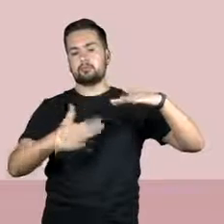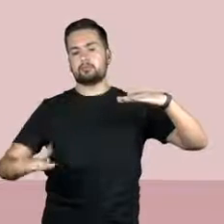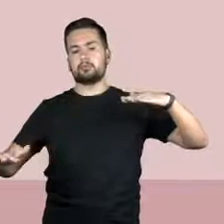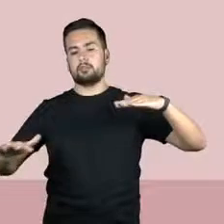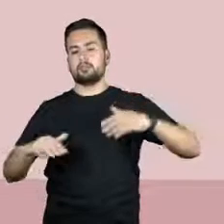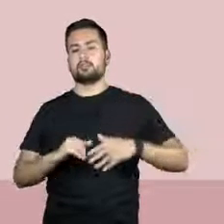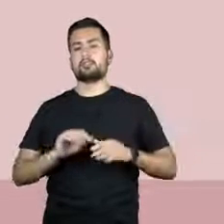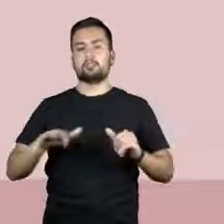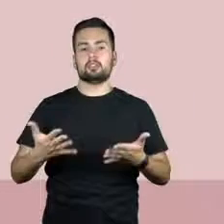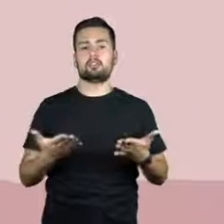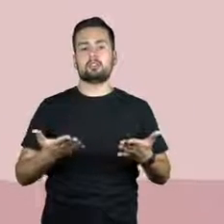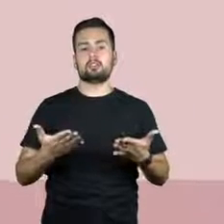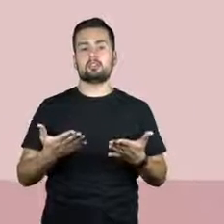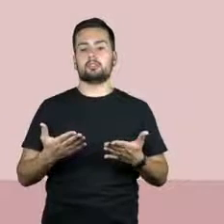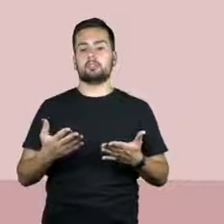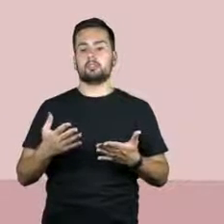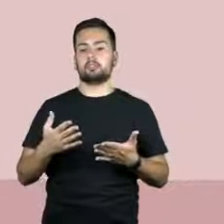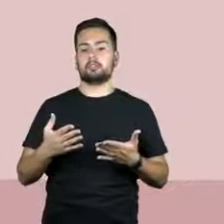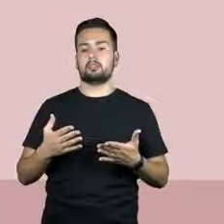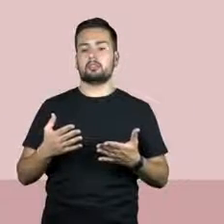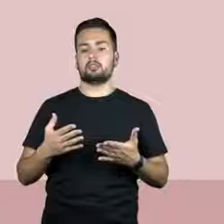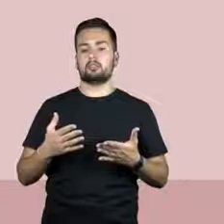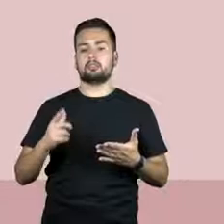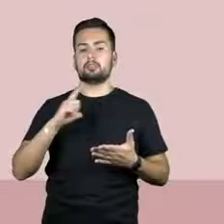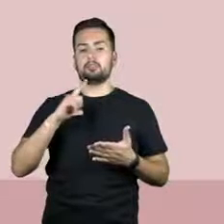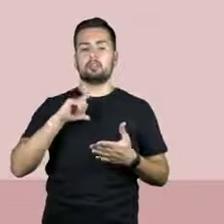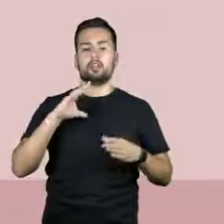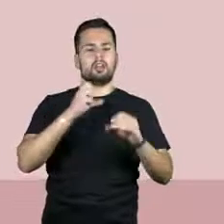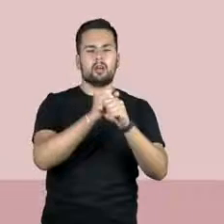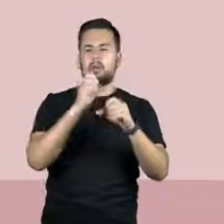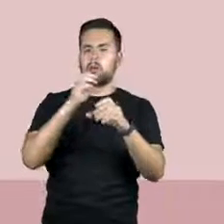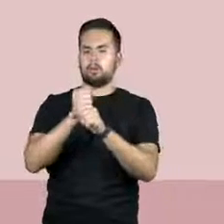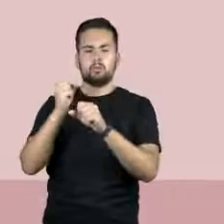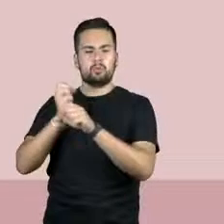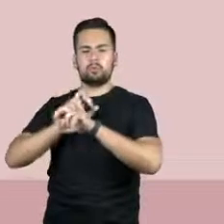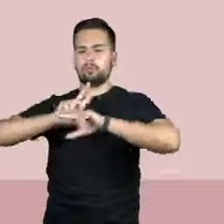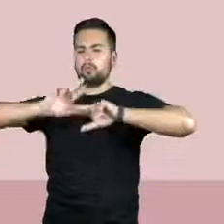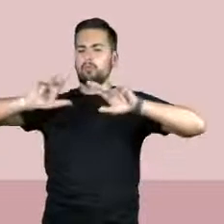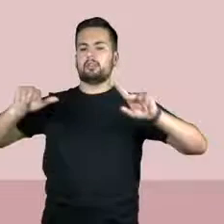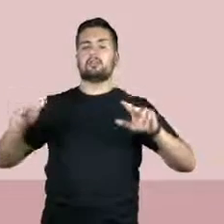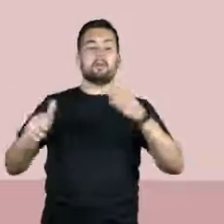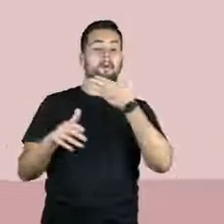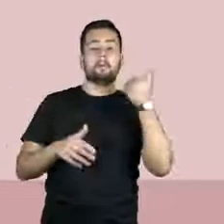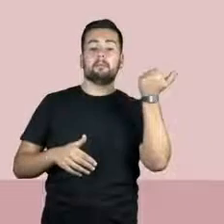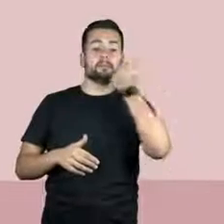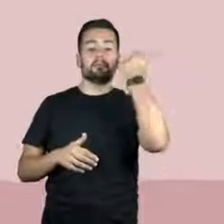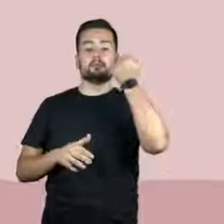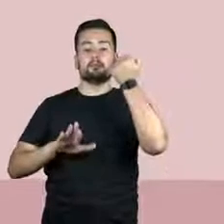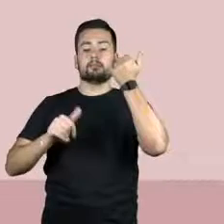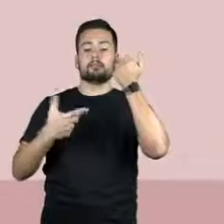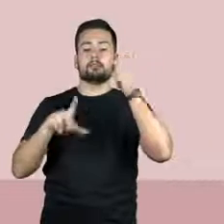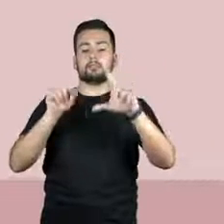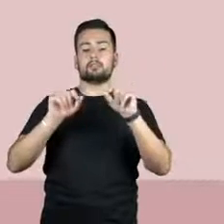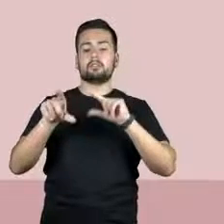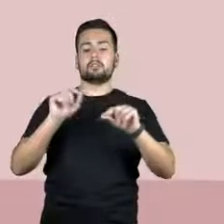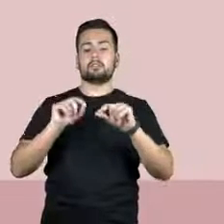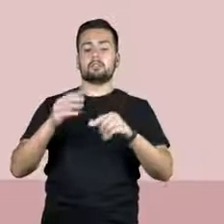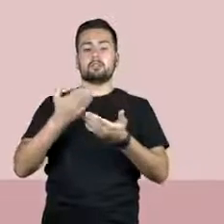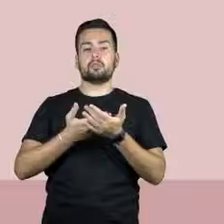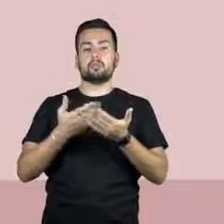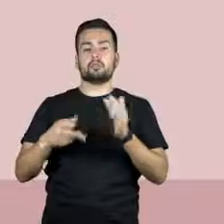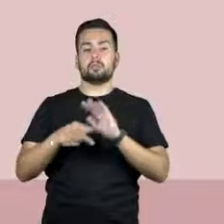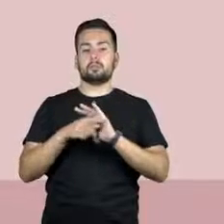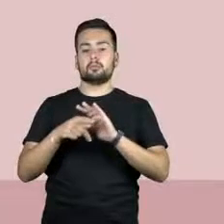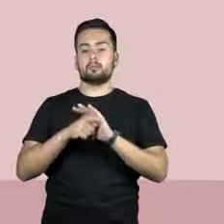que houveram, e inclusive existem muitos outros cálculos, que aprimoraram e refinaram esse estudo de fatias,